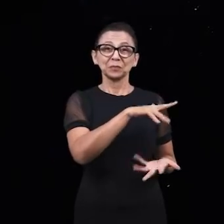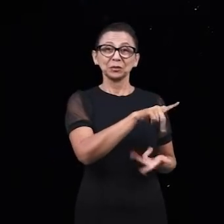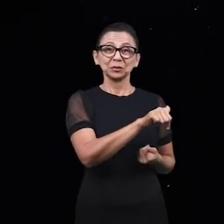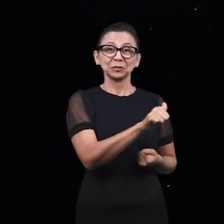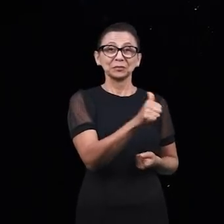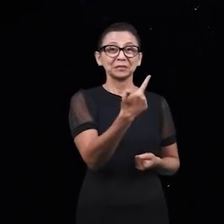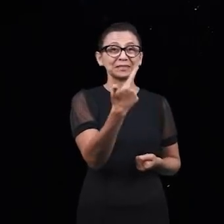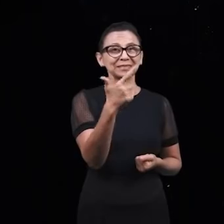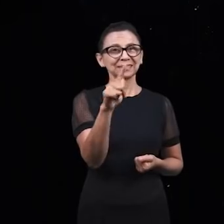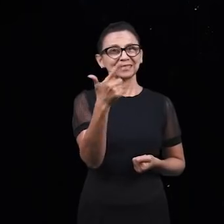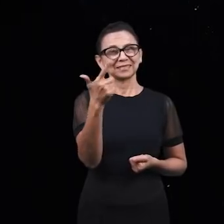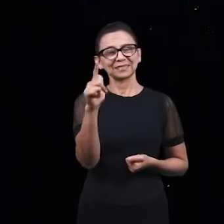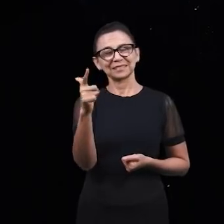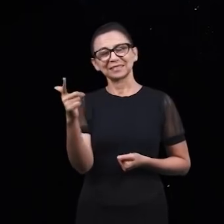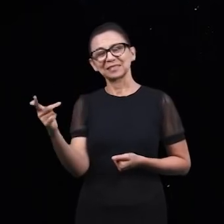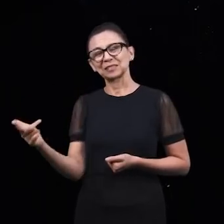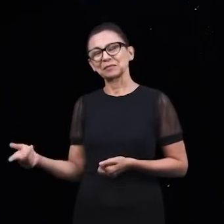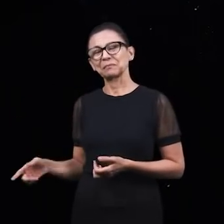há.